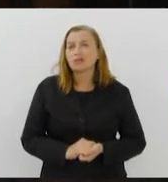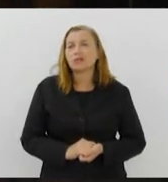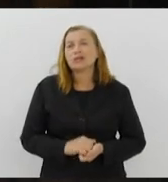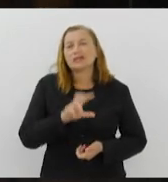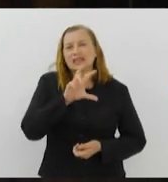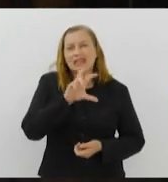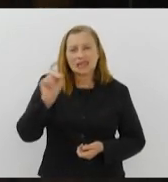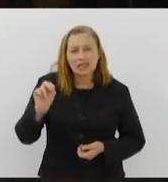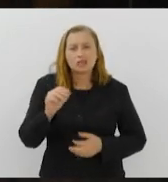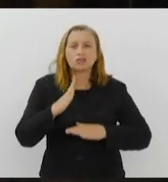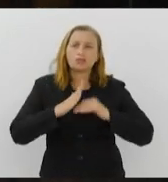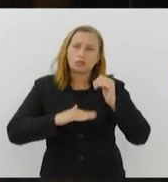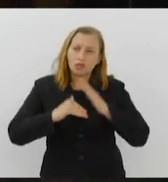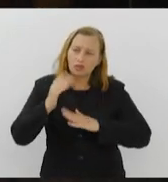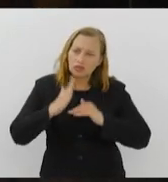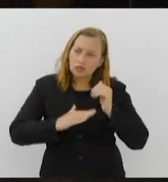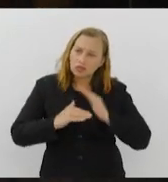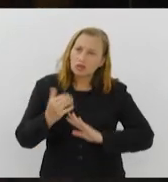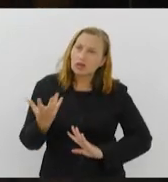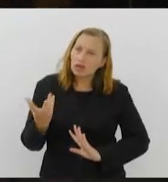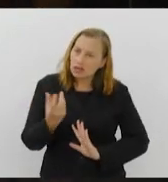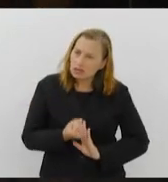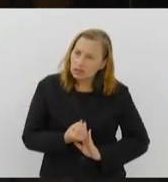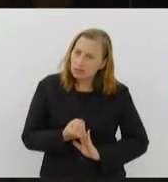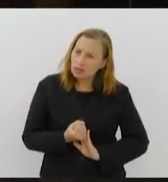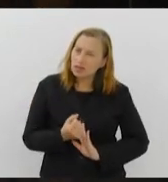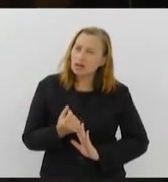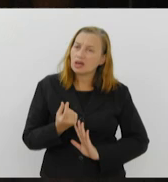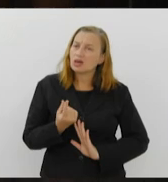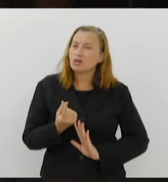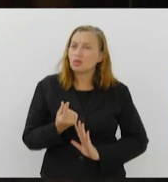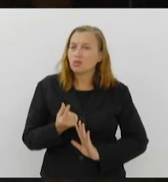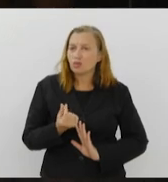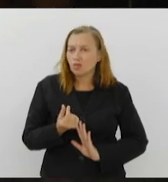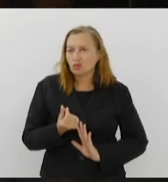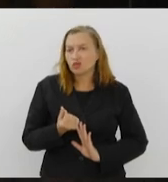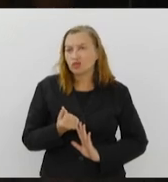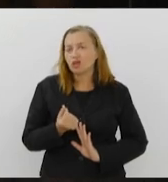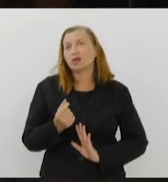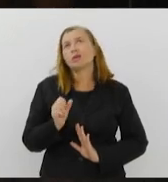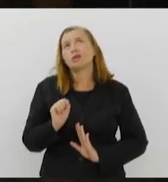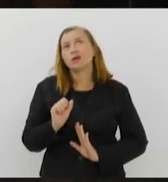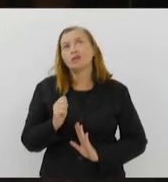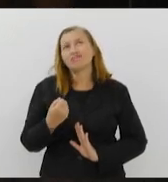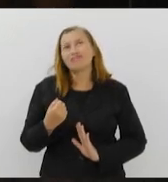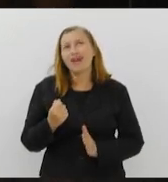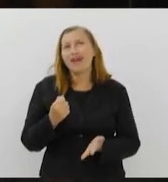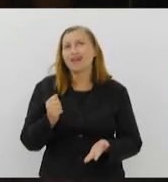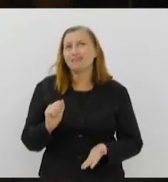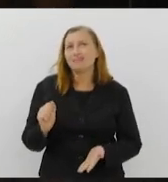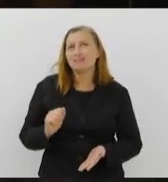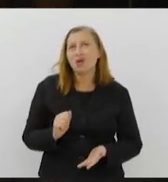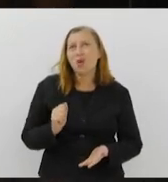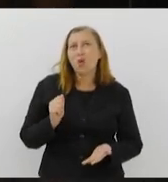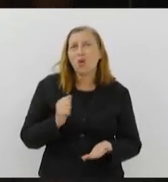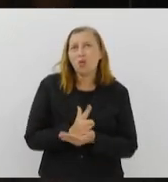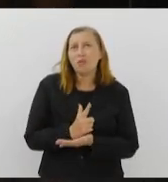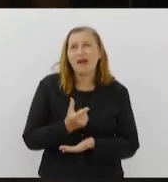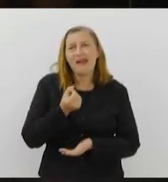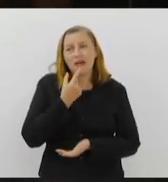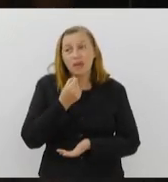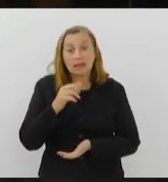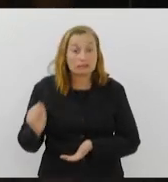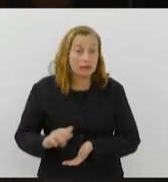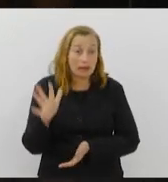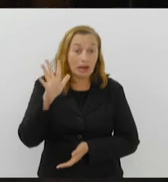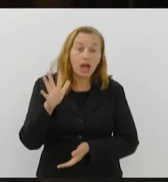500 profissionais, precisam receber, a Grete faz toda a diferença, é remédio que está caro, é alimentação especial que